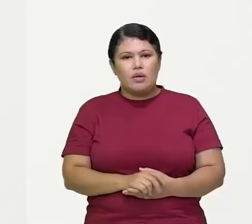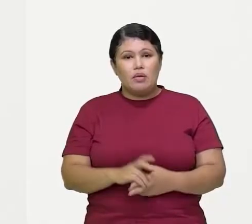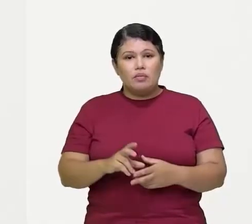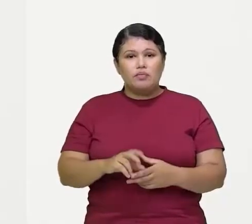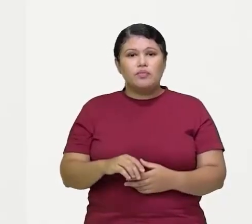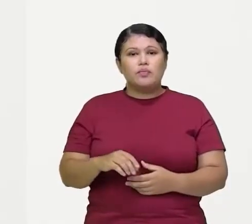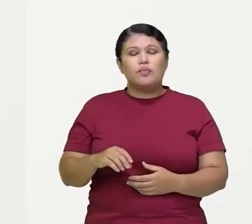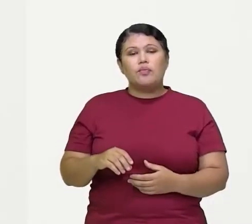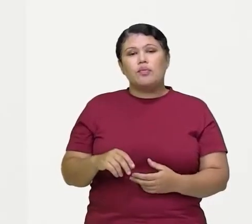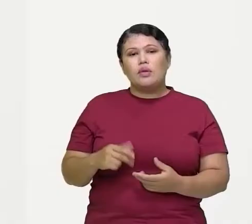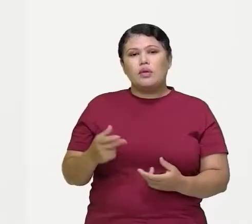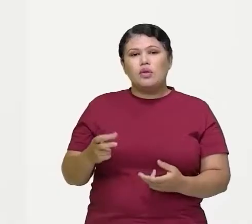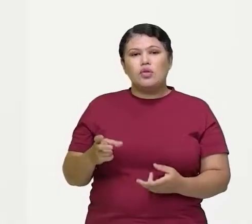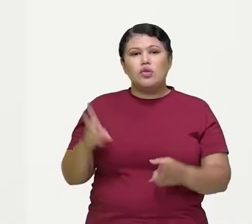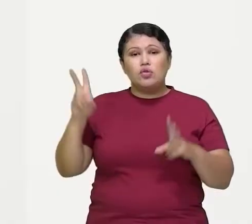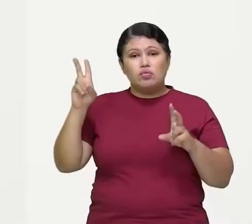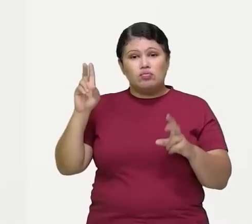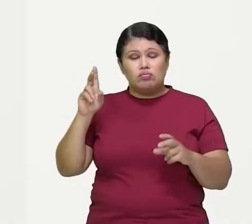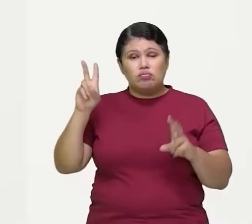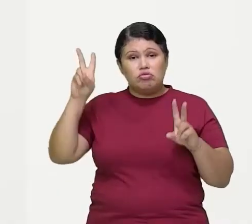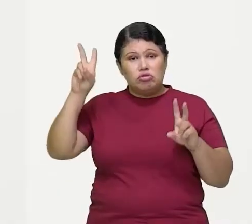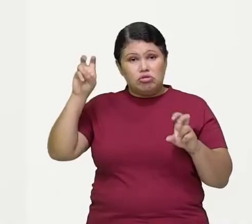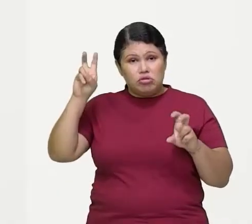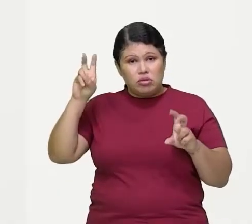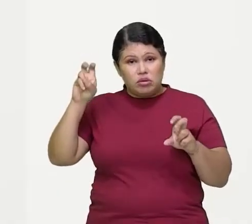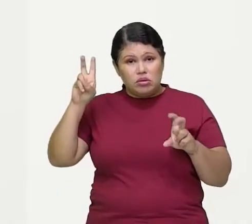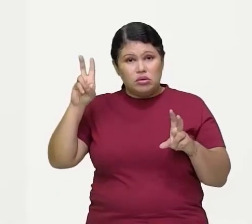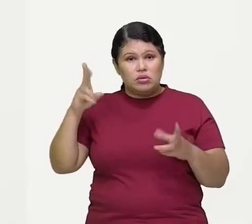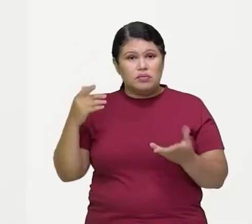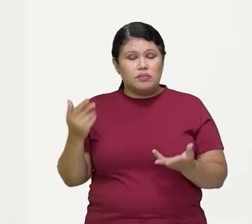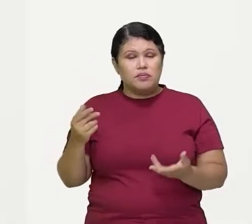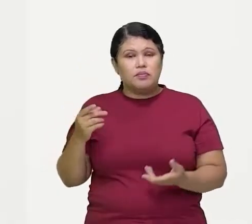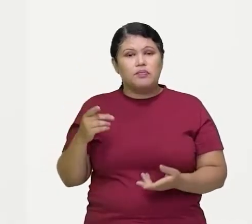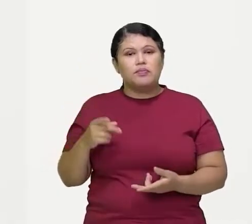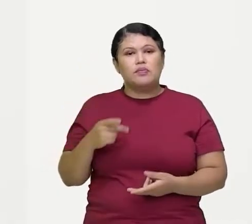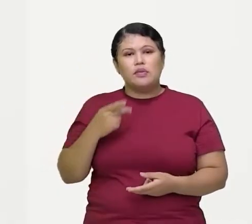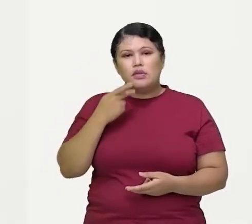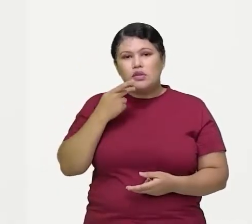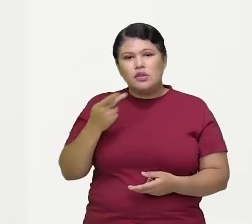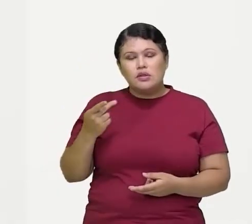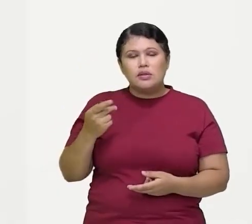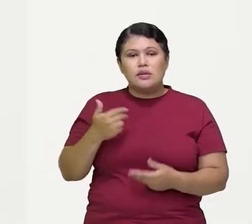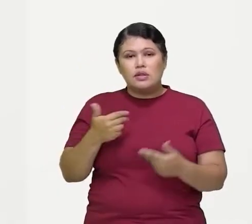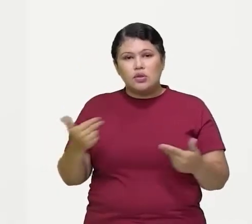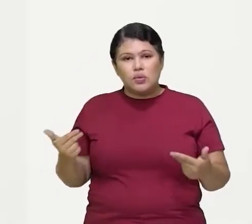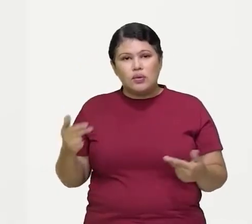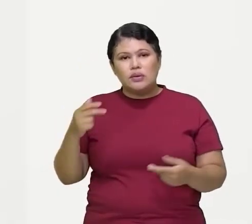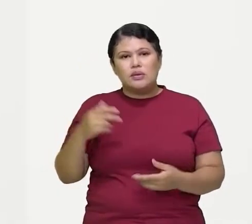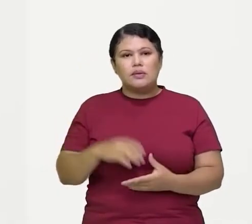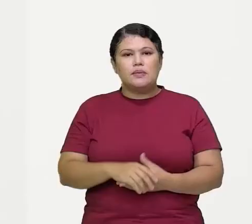Dizem as criaturas sagradas. Dizem as criaturas sagradas. 2 pontos.